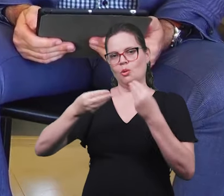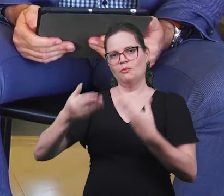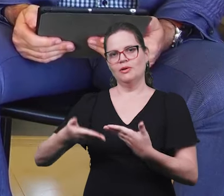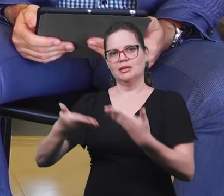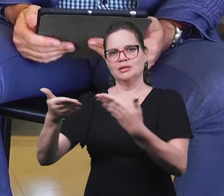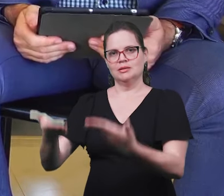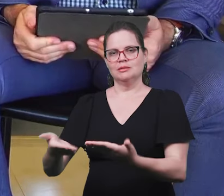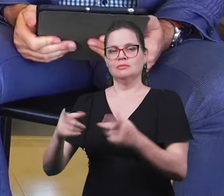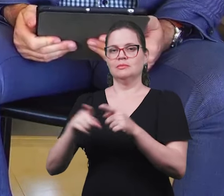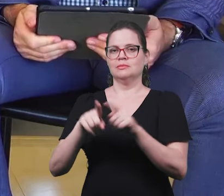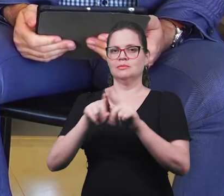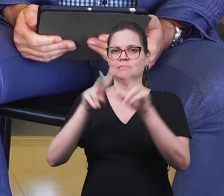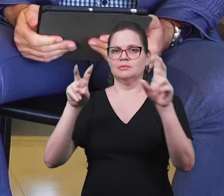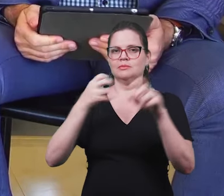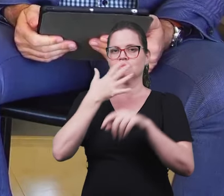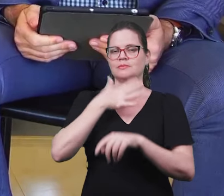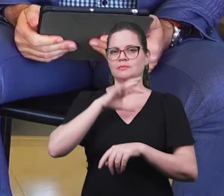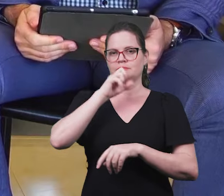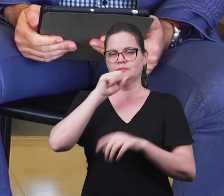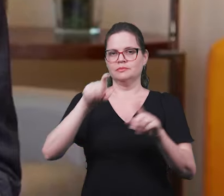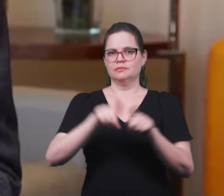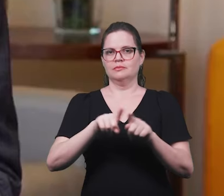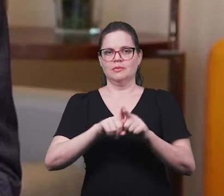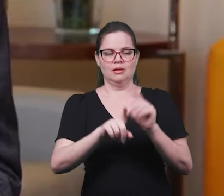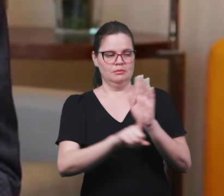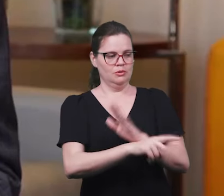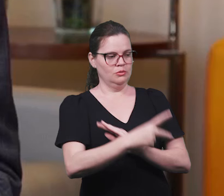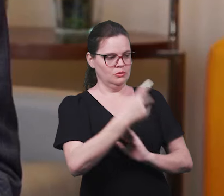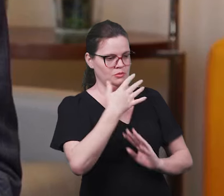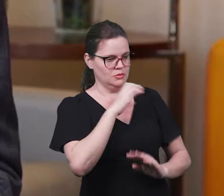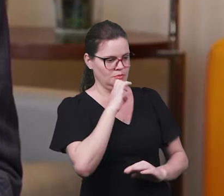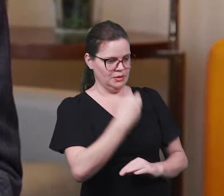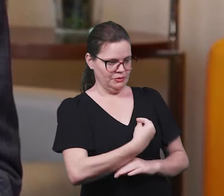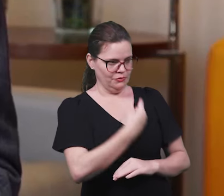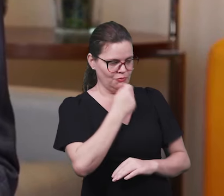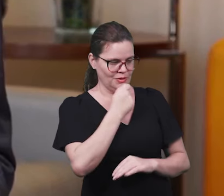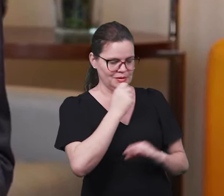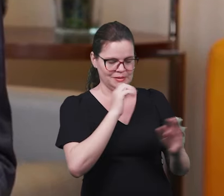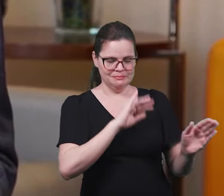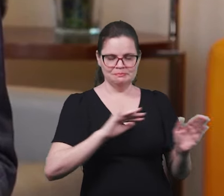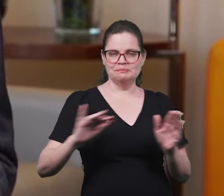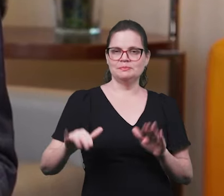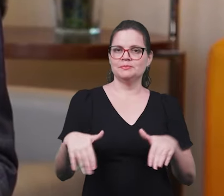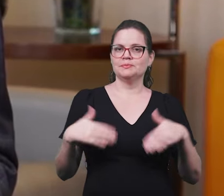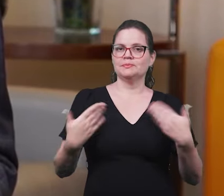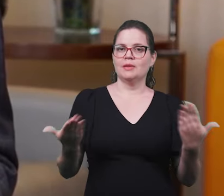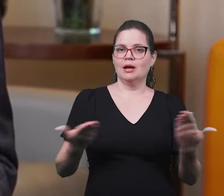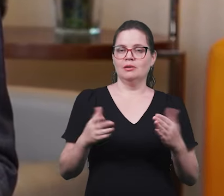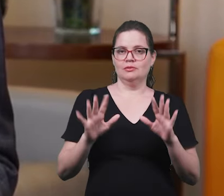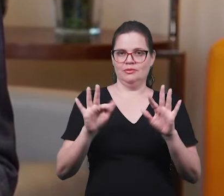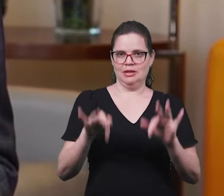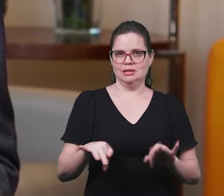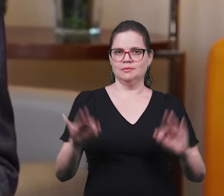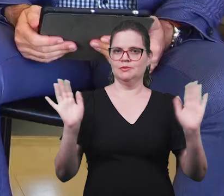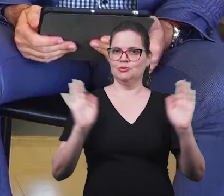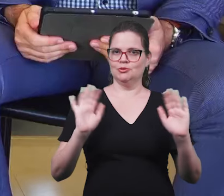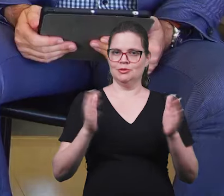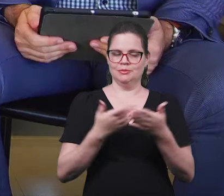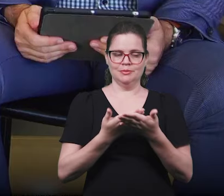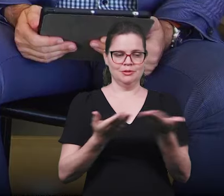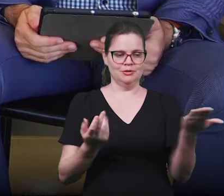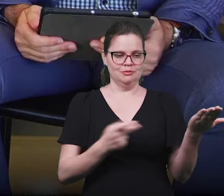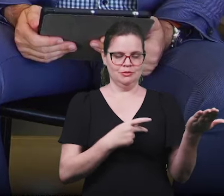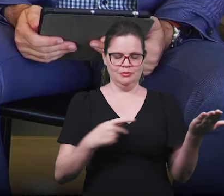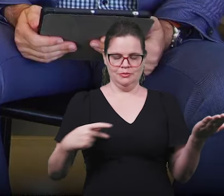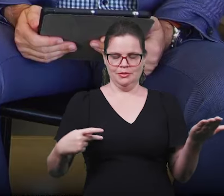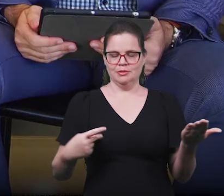e a questão do Pai, né? Vosso Pai ainda vive? Amém. Nós encerramos então esse episódio, despedimos dos pastores